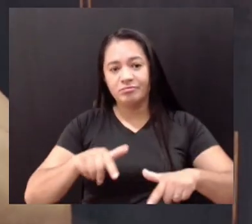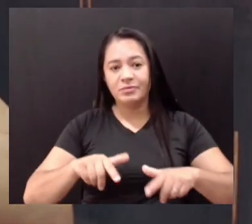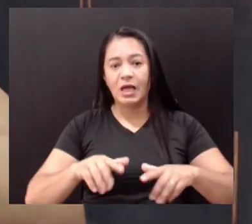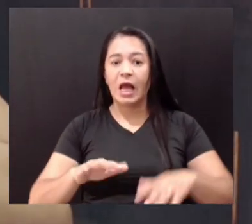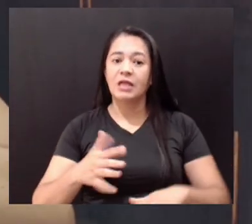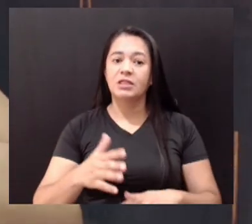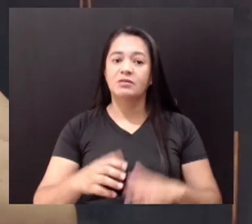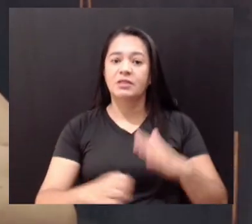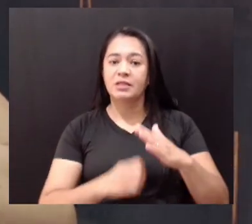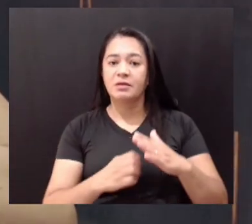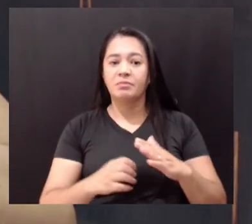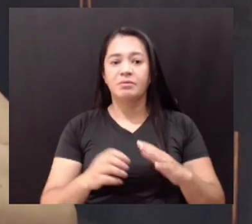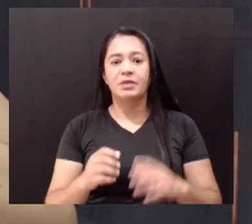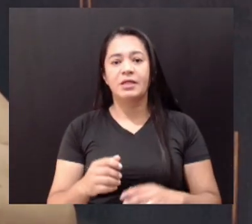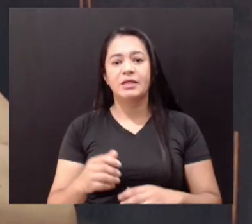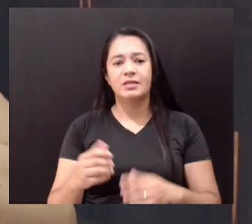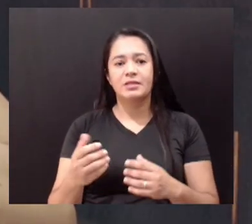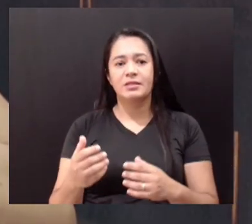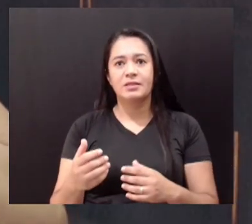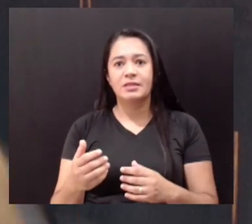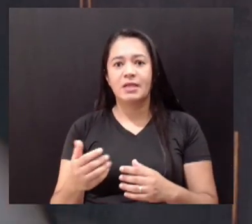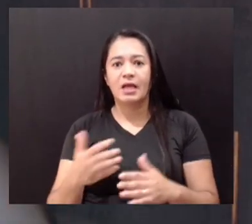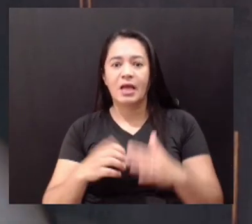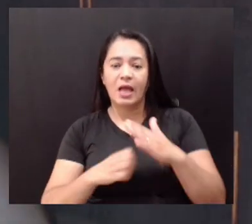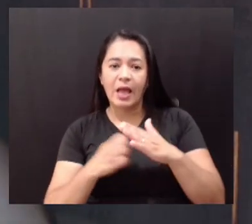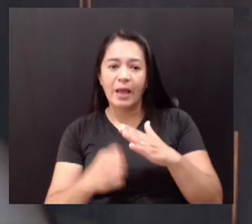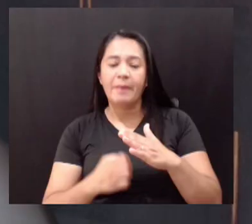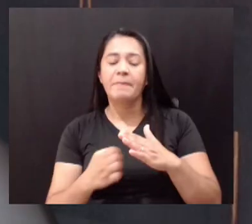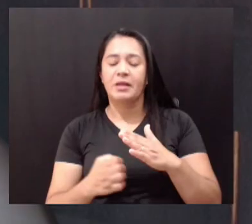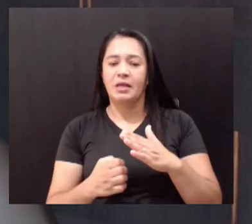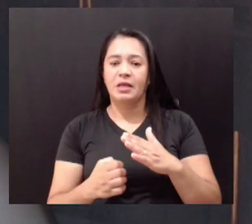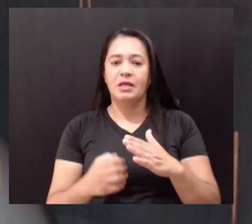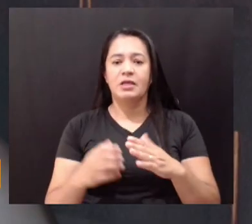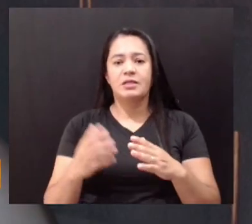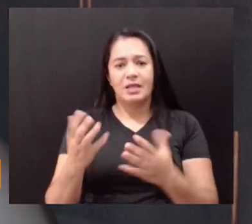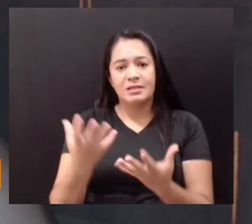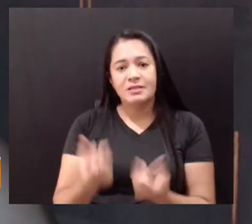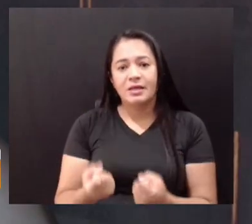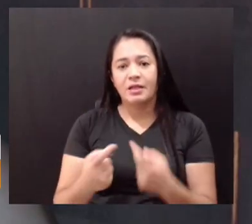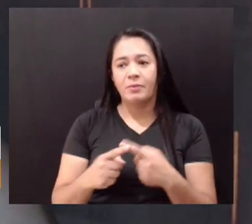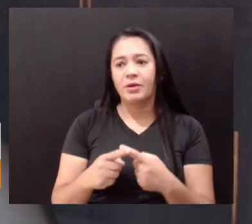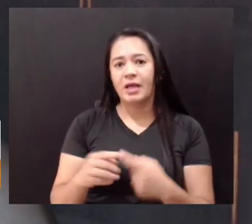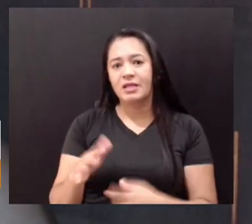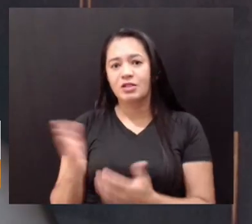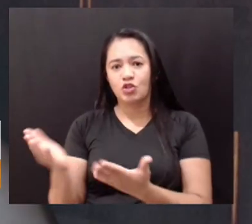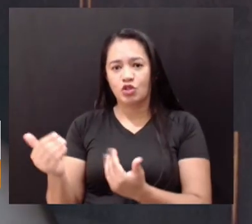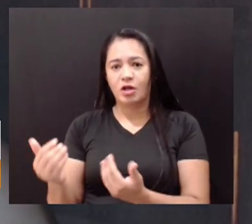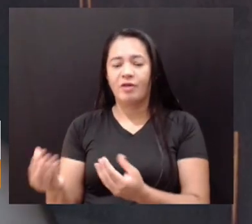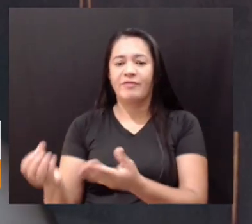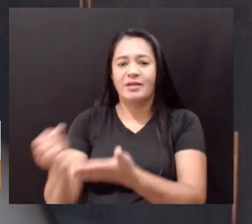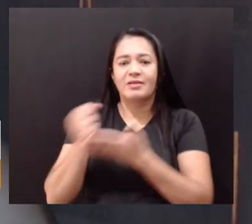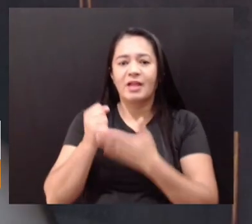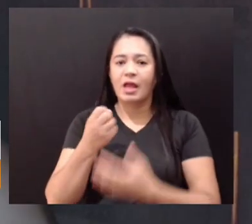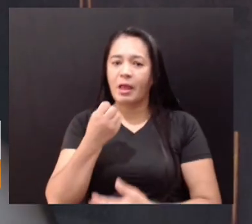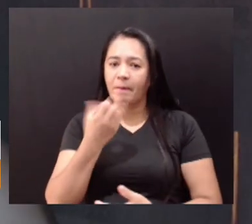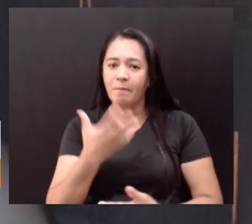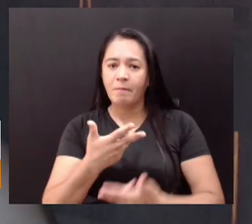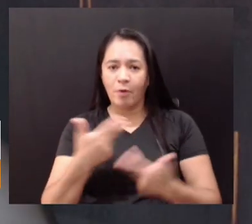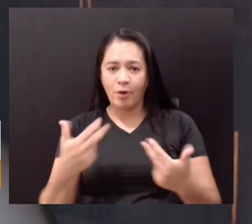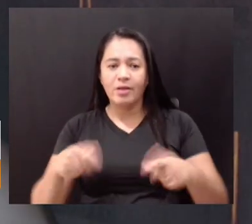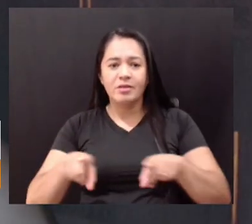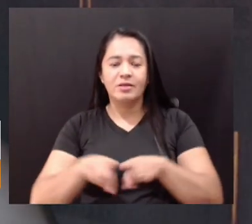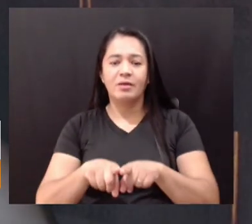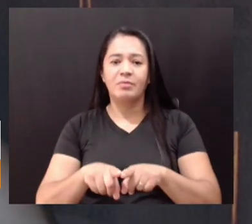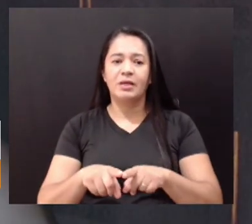jovens podem trazer muitas coisas boas também, Claro. Uhum. de ir trazendo essa ideia de ir colocando aos poucos,